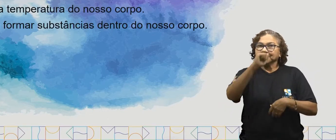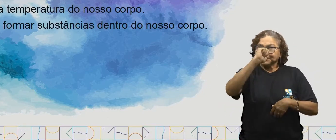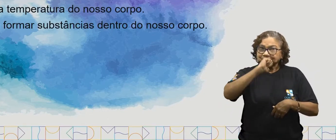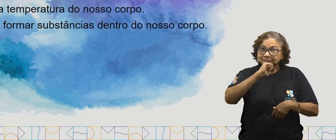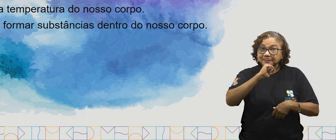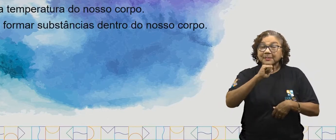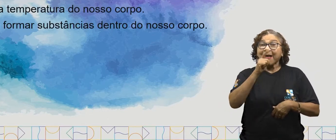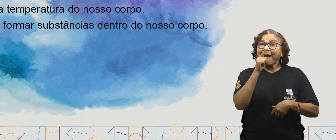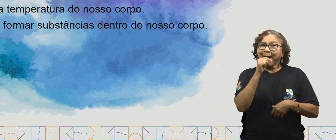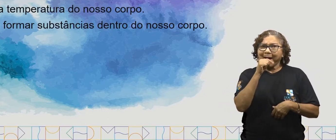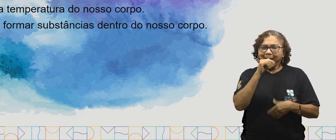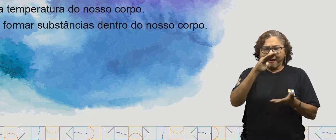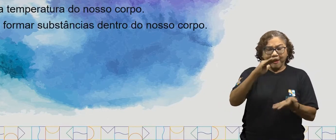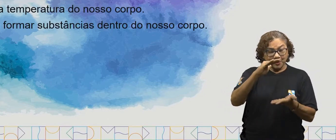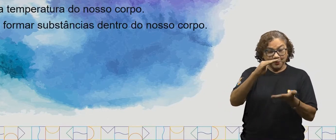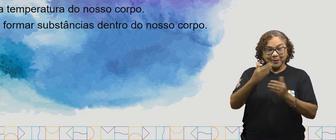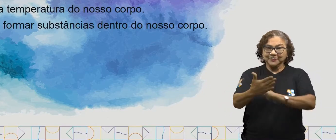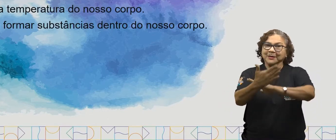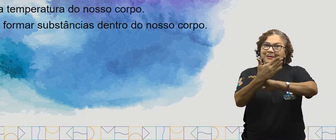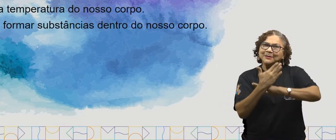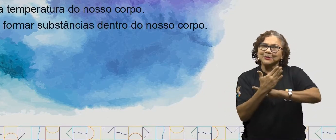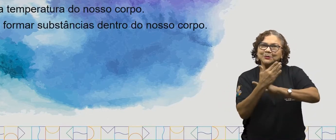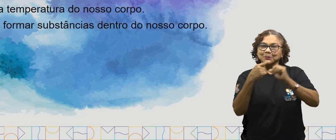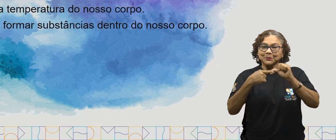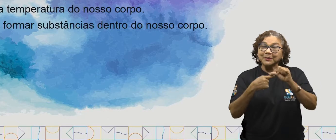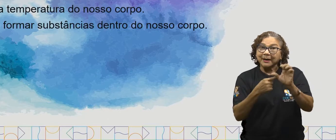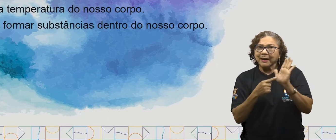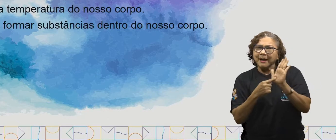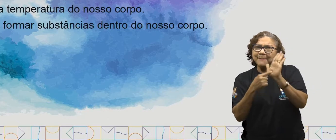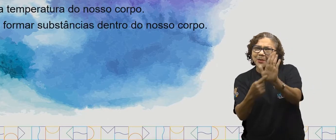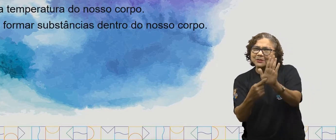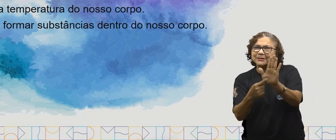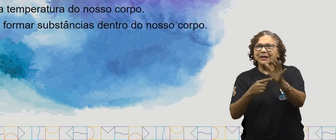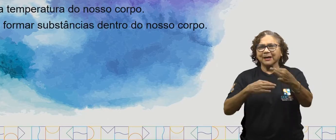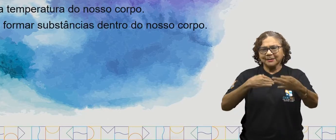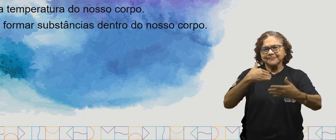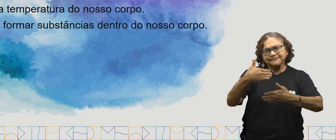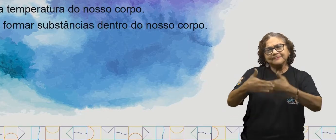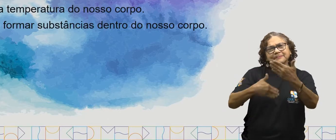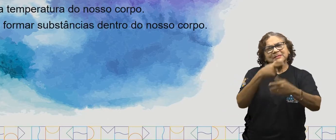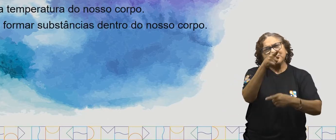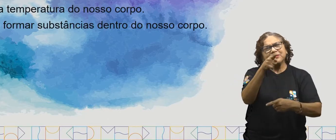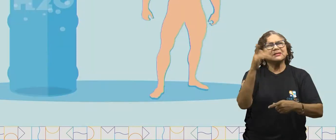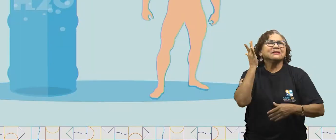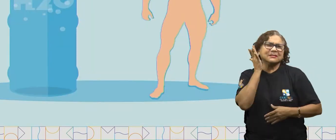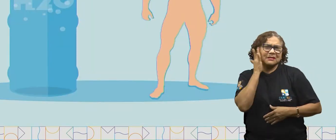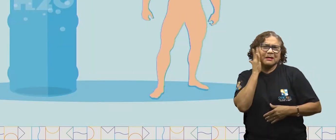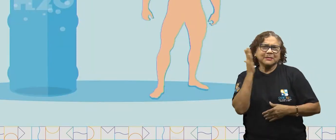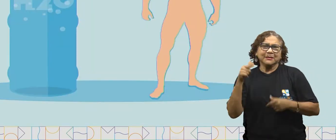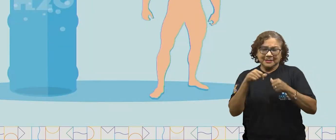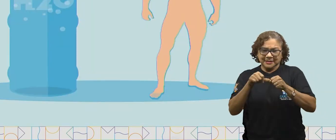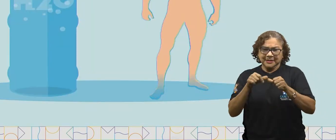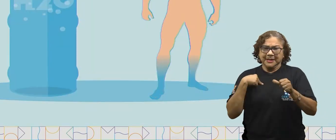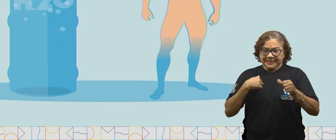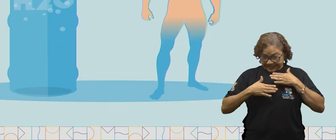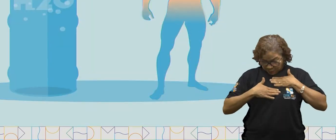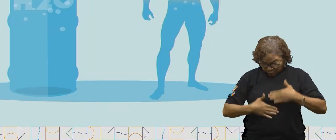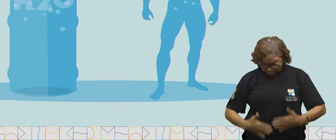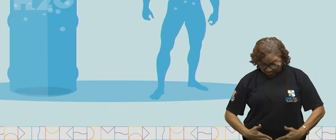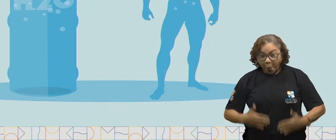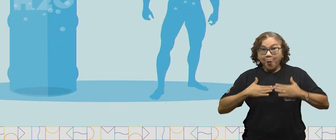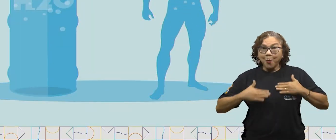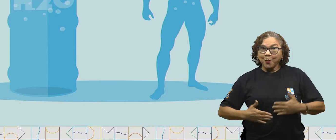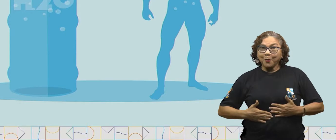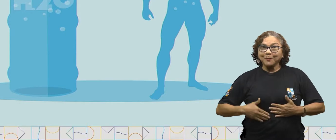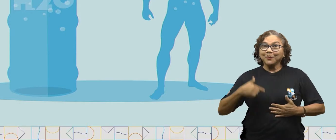ideal. A água ajuda a formar substâncias dentro do nosso corpo também. Você sabia que mais da metade do nosso corpo